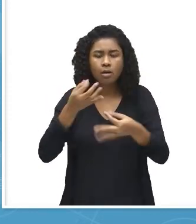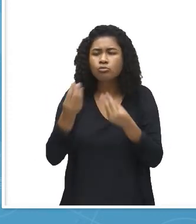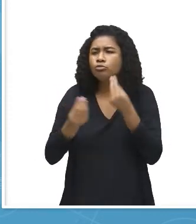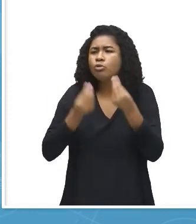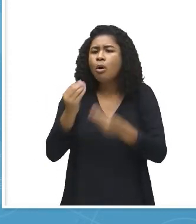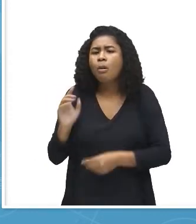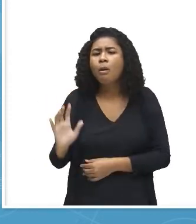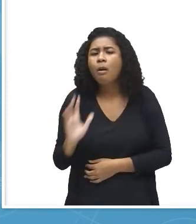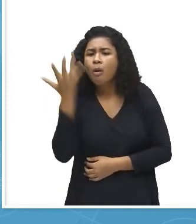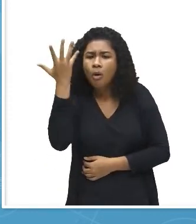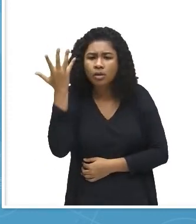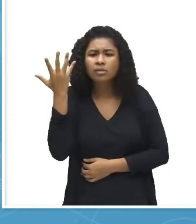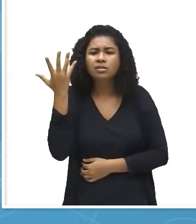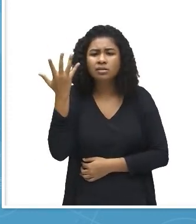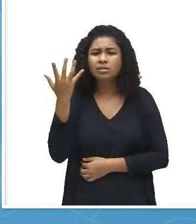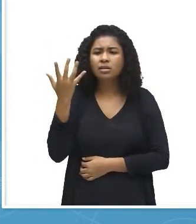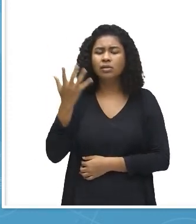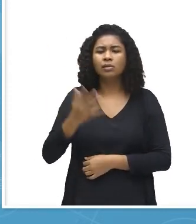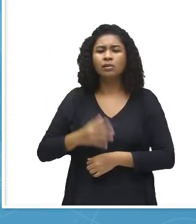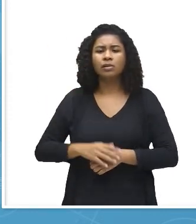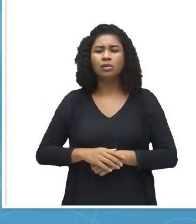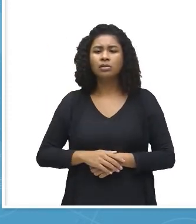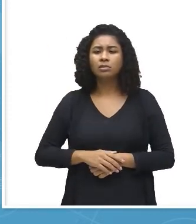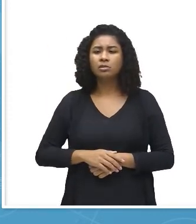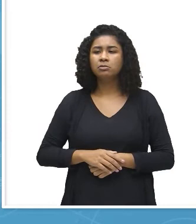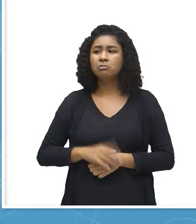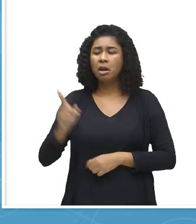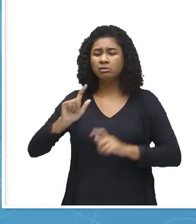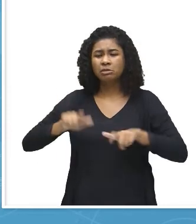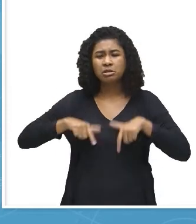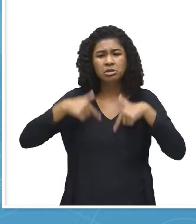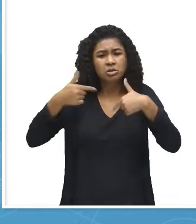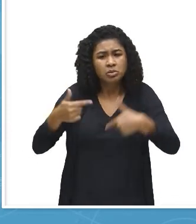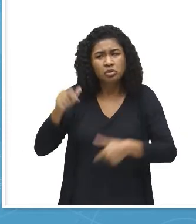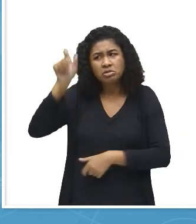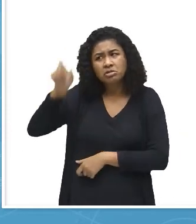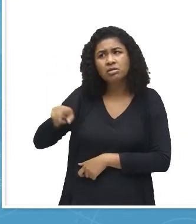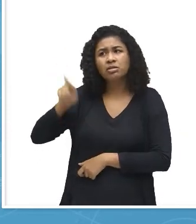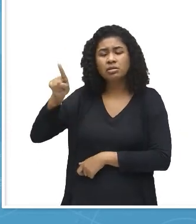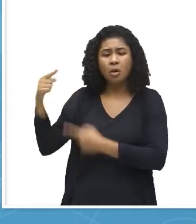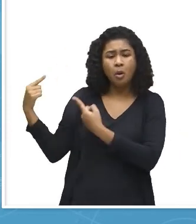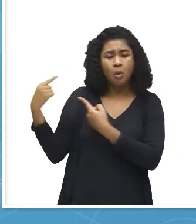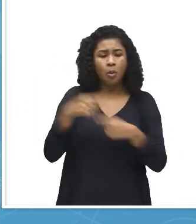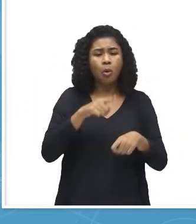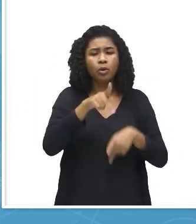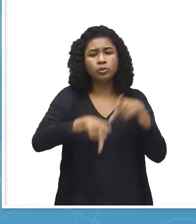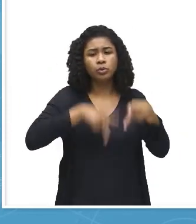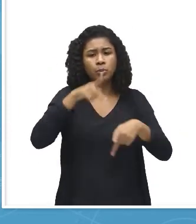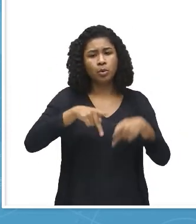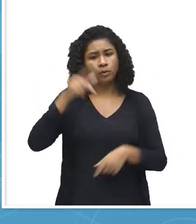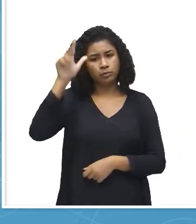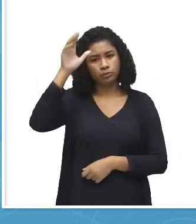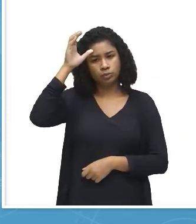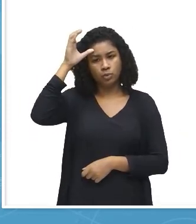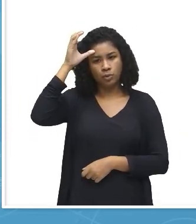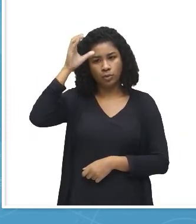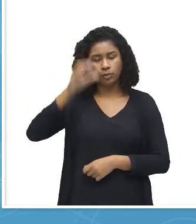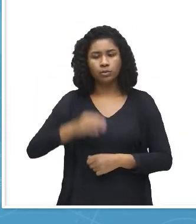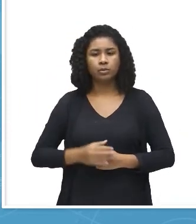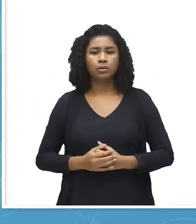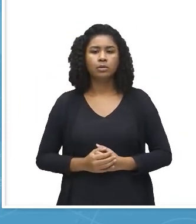questão das atitudes do Leopoldo II contra o povo congolês. Ok, gente? A